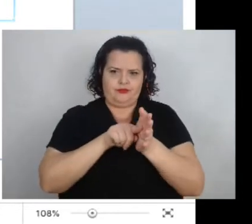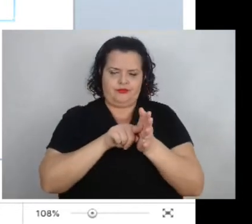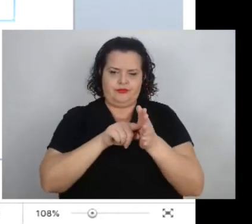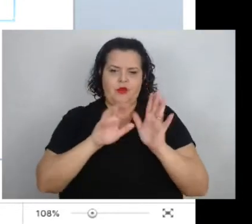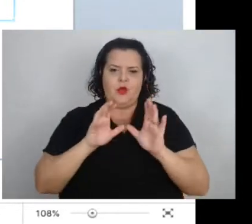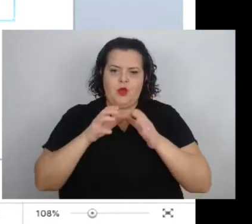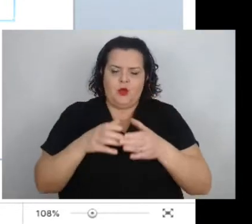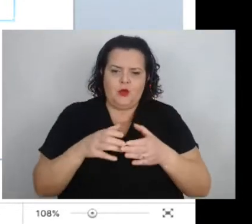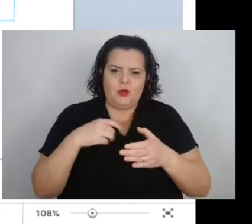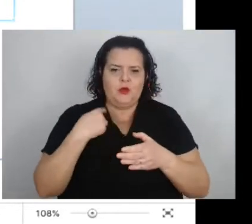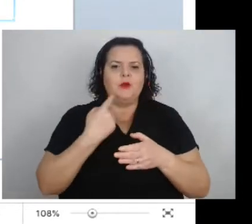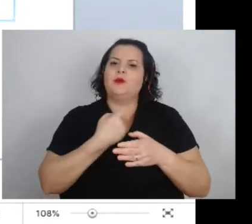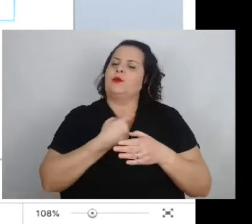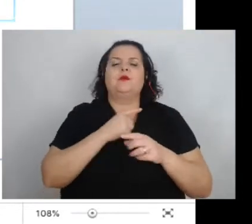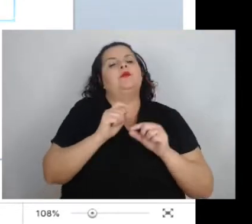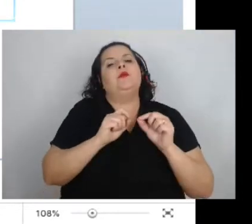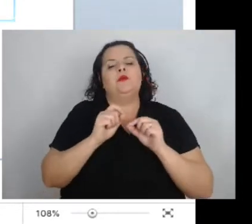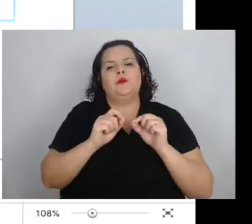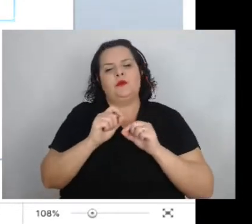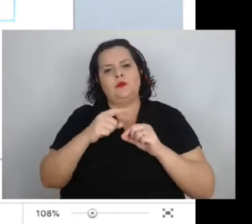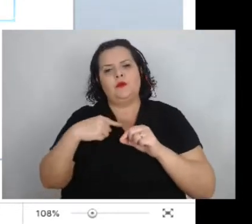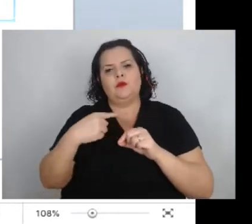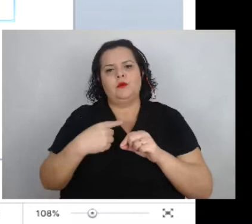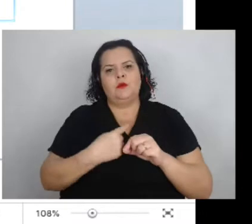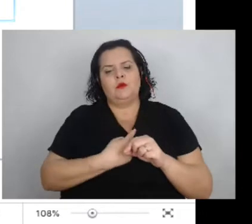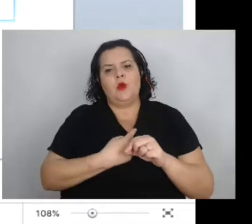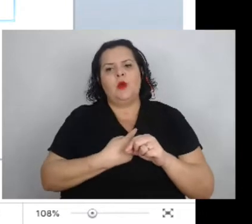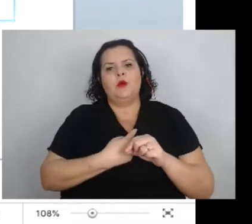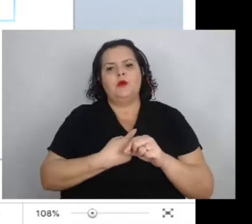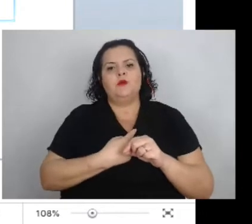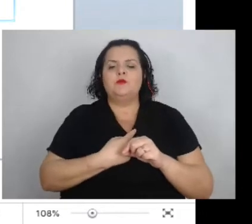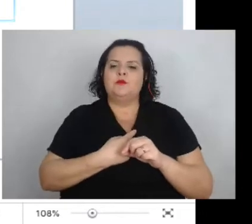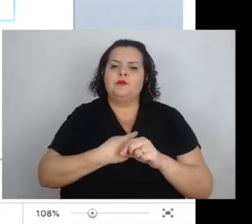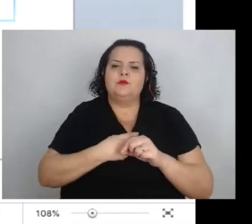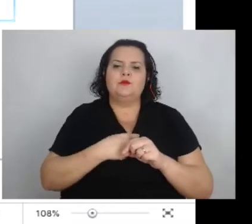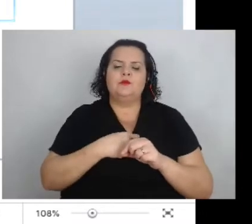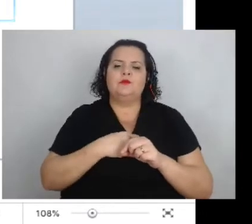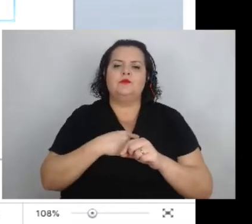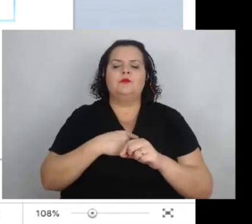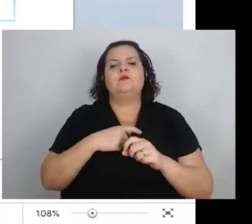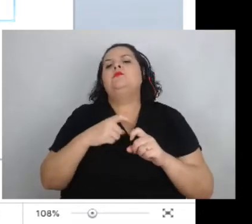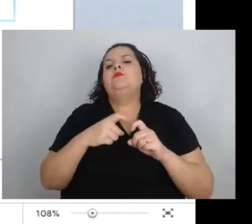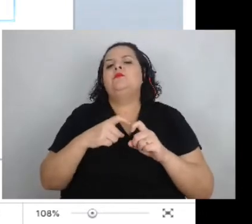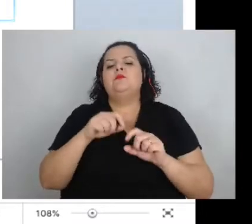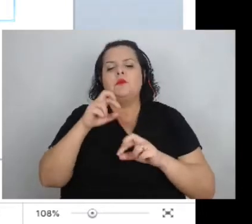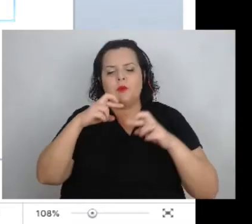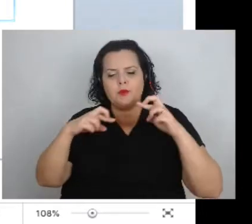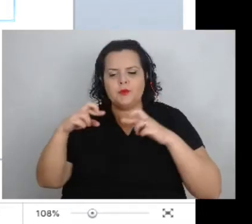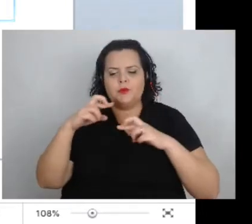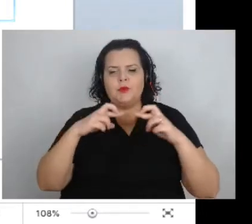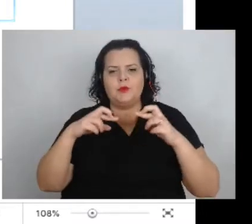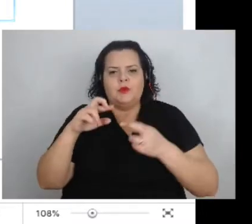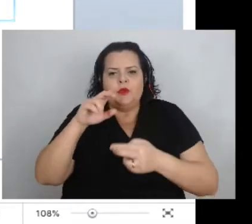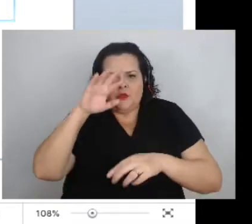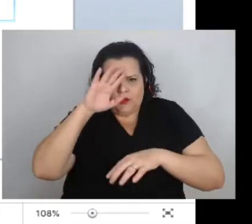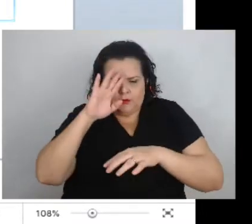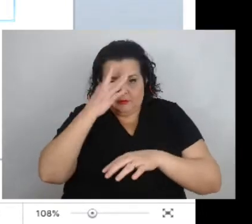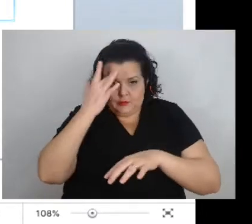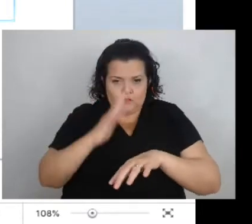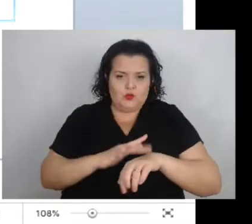residente da nossa disciplina, e que nós avaliamos pacientes hospitalizados numa amostra